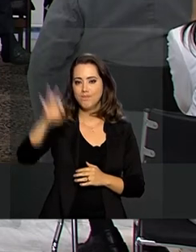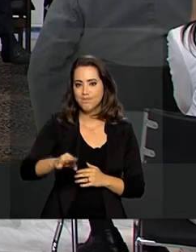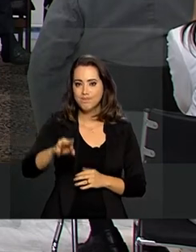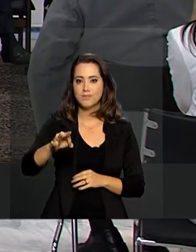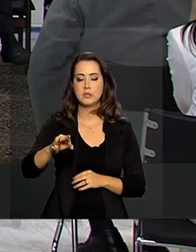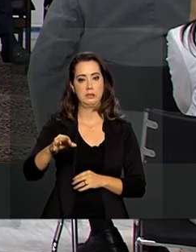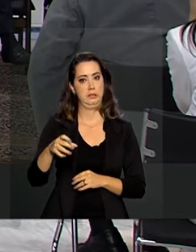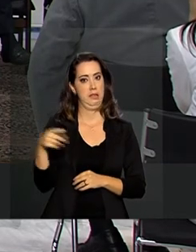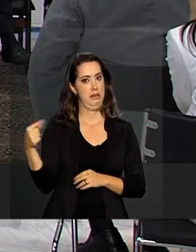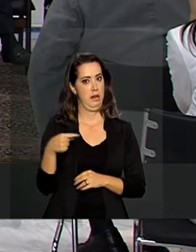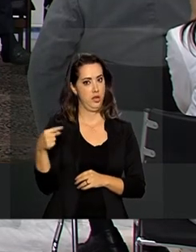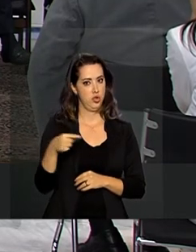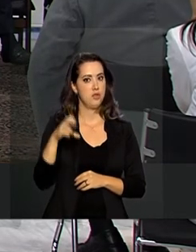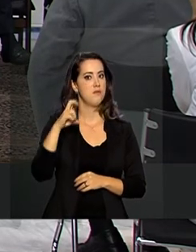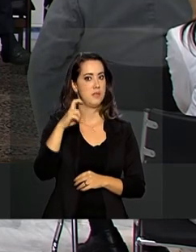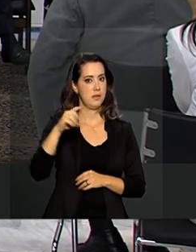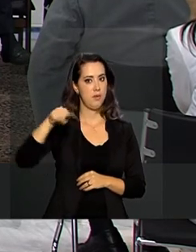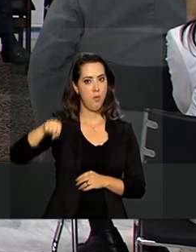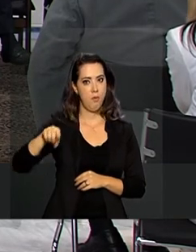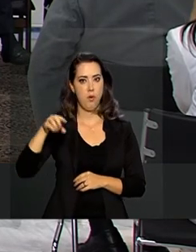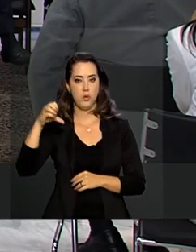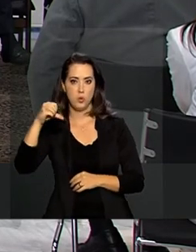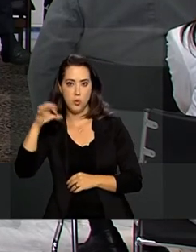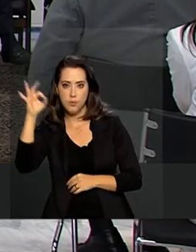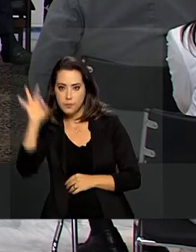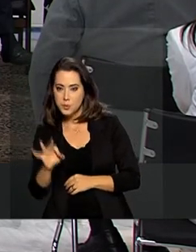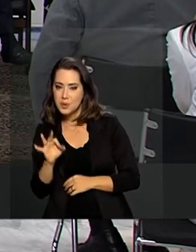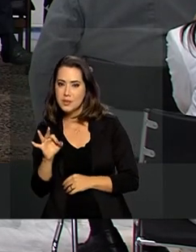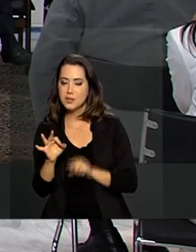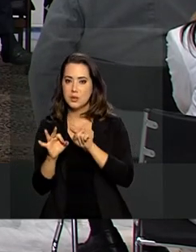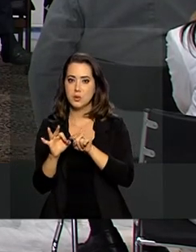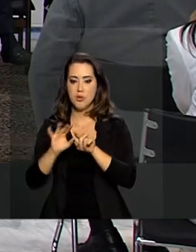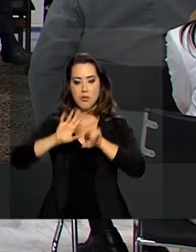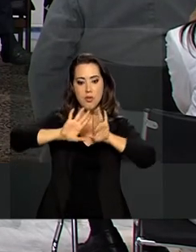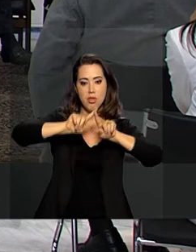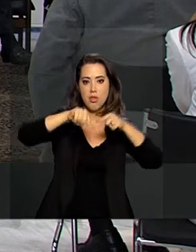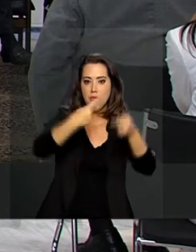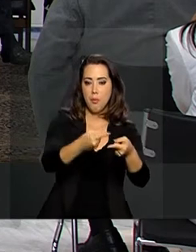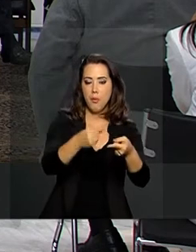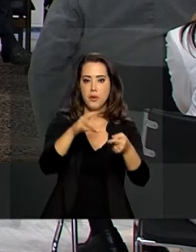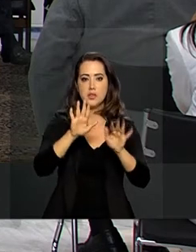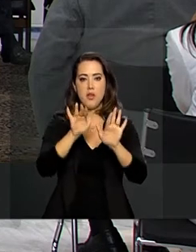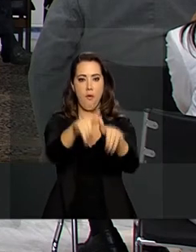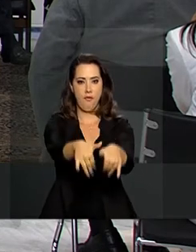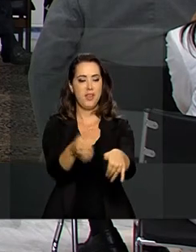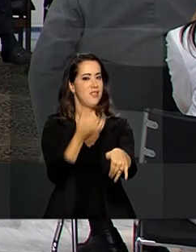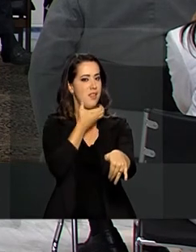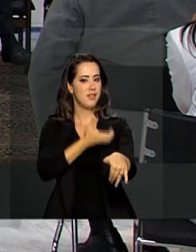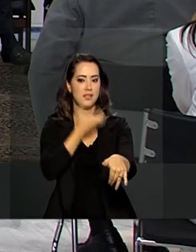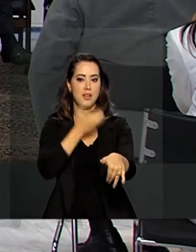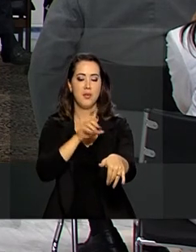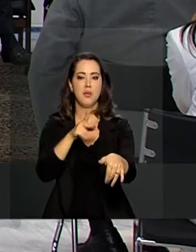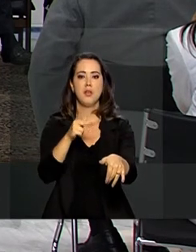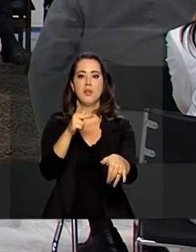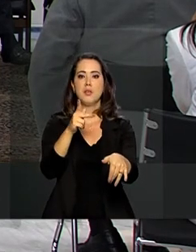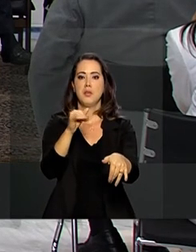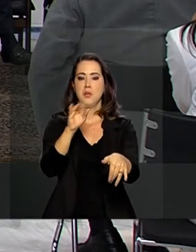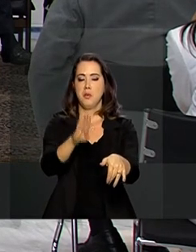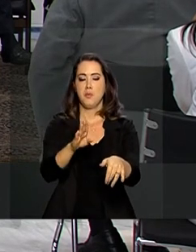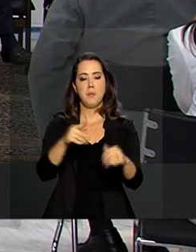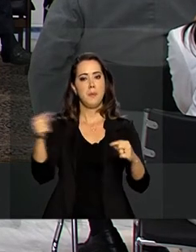nota 9 por cento que permitiu que no final de 2017 já em dezembro já em dezembro o pib fosse